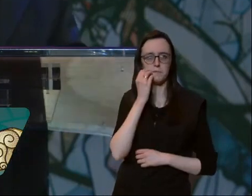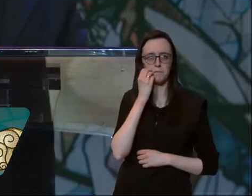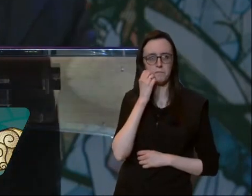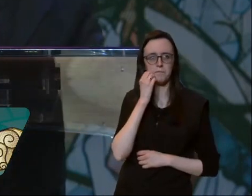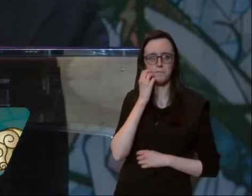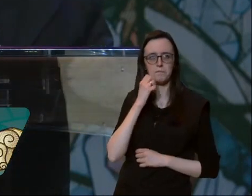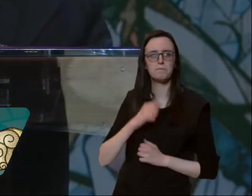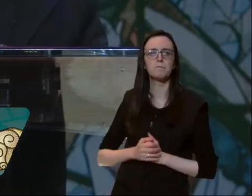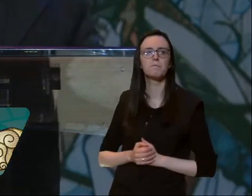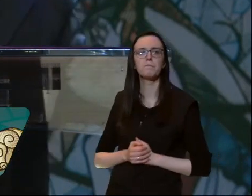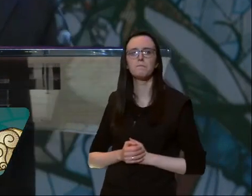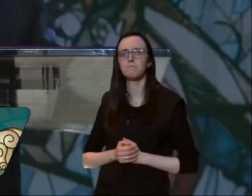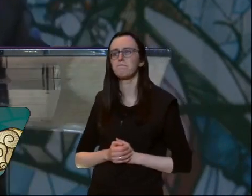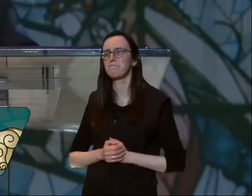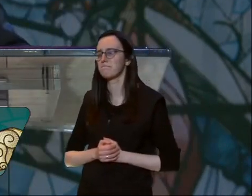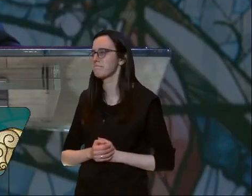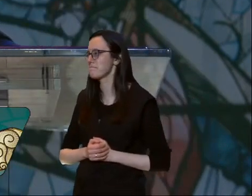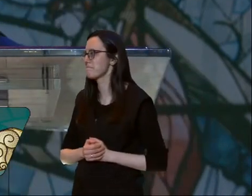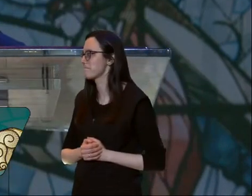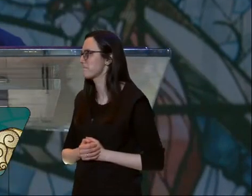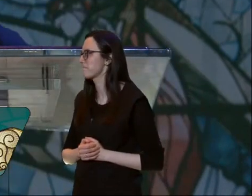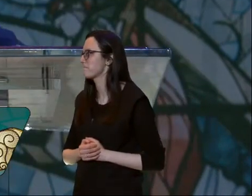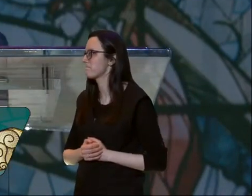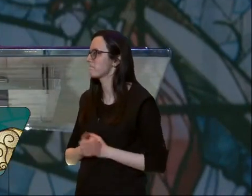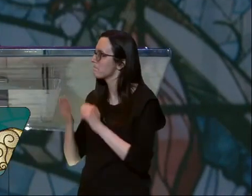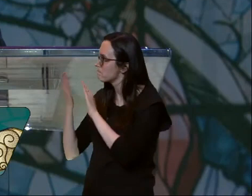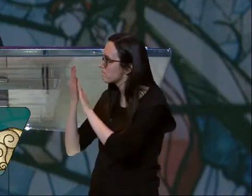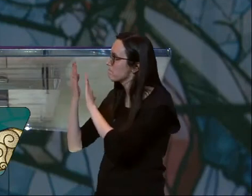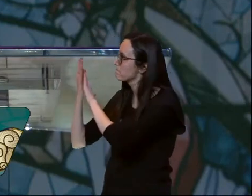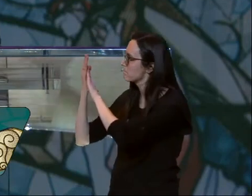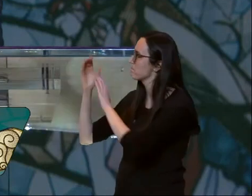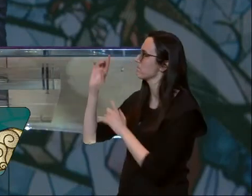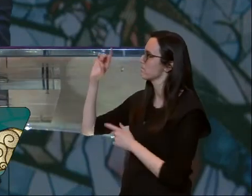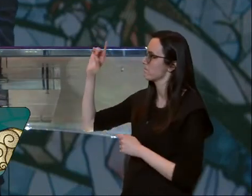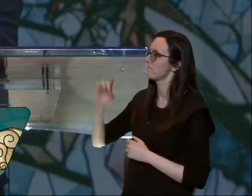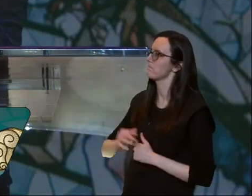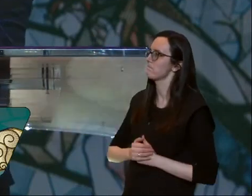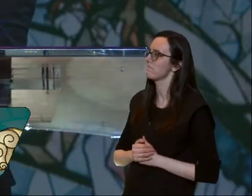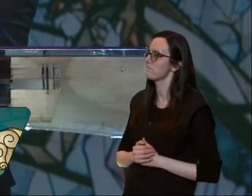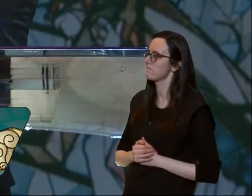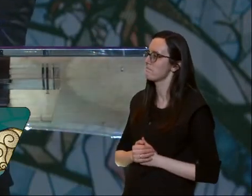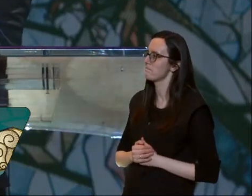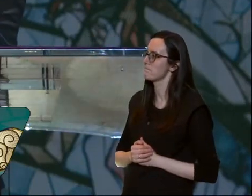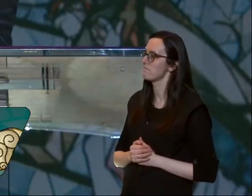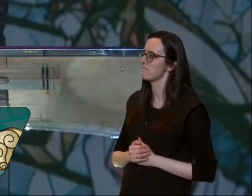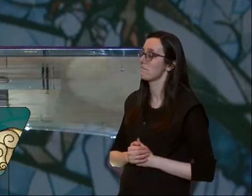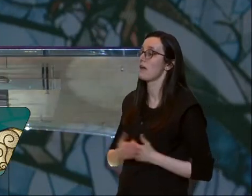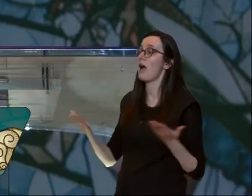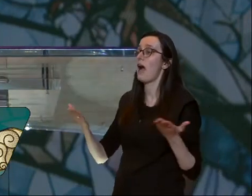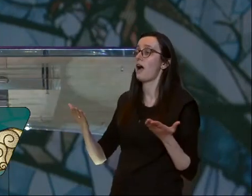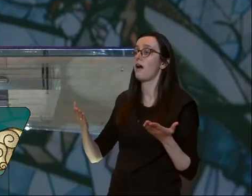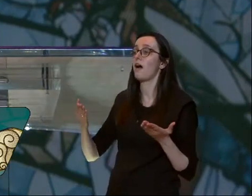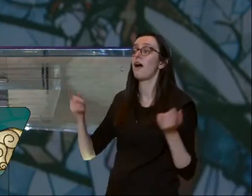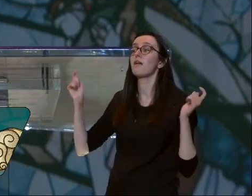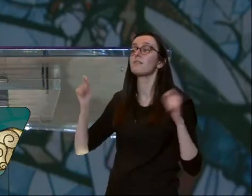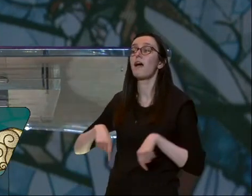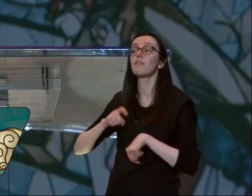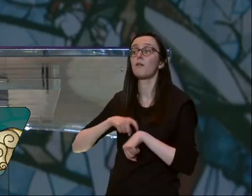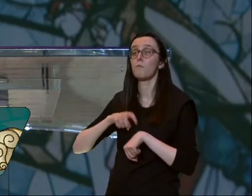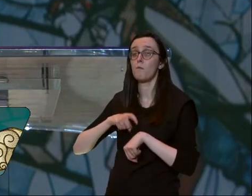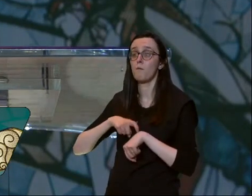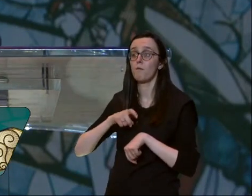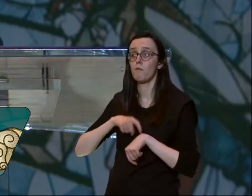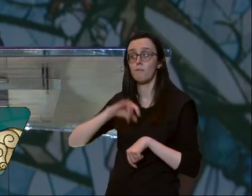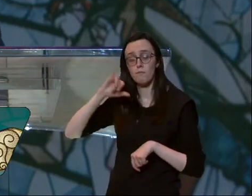alguém? Louvado seja Deus. Louvado seja Deus. É tempo, irmãos, de nos